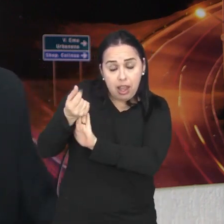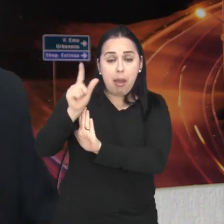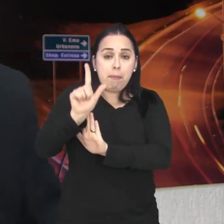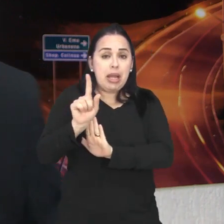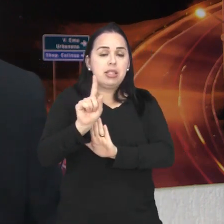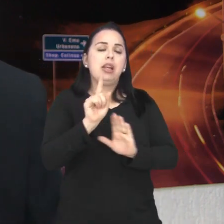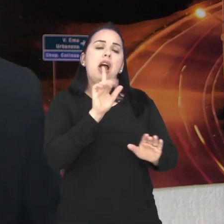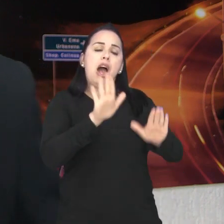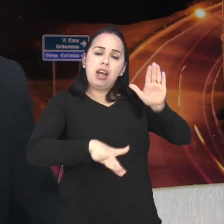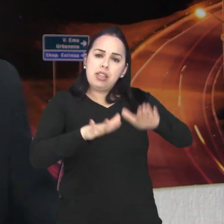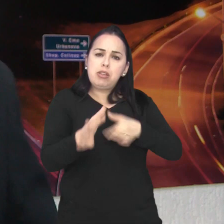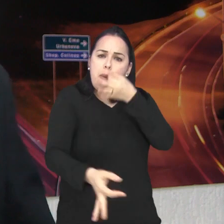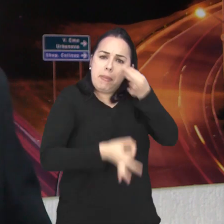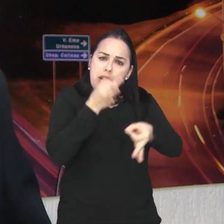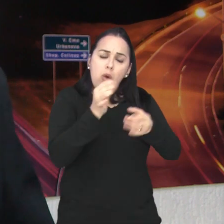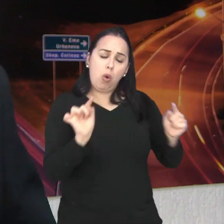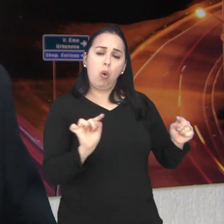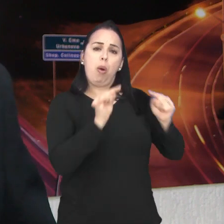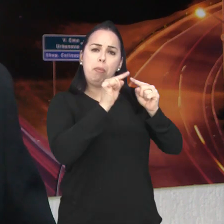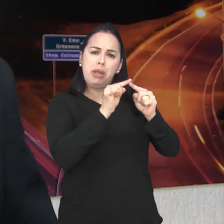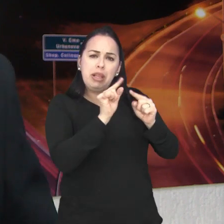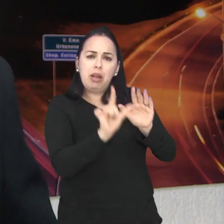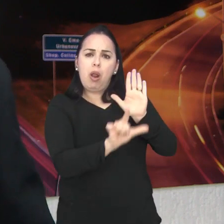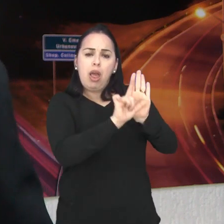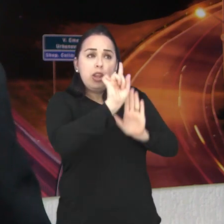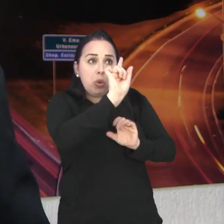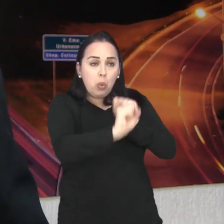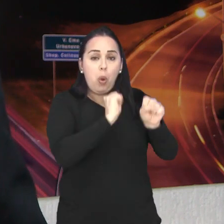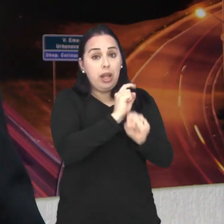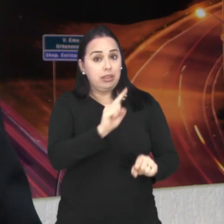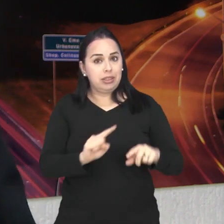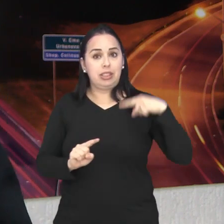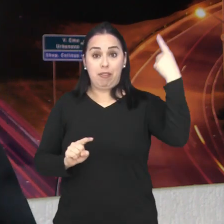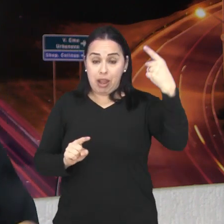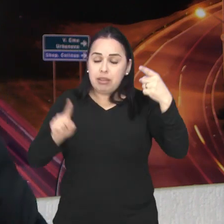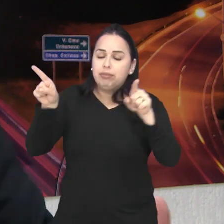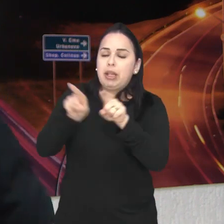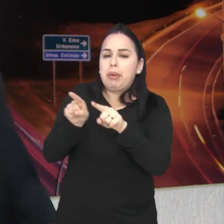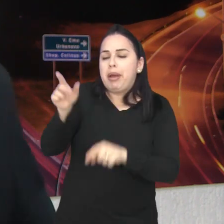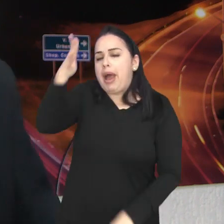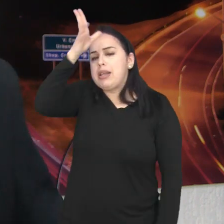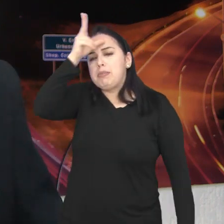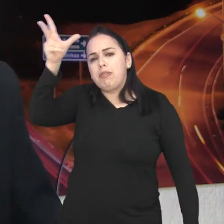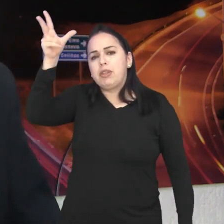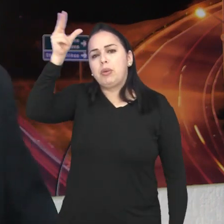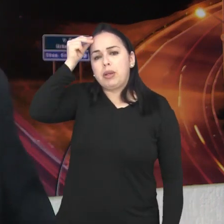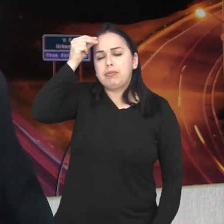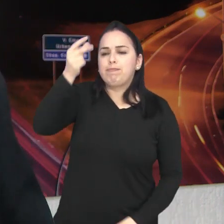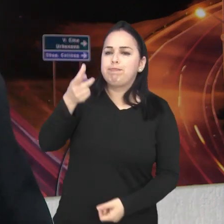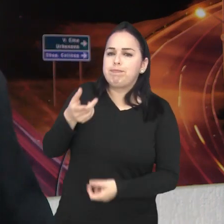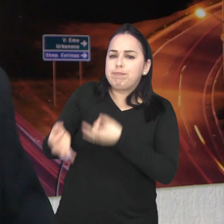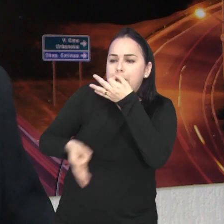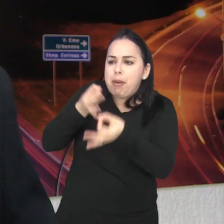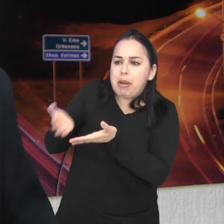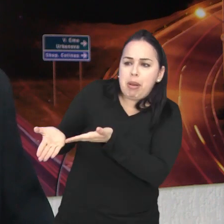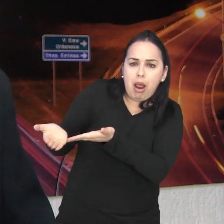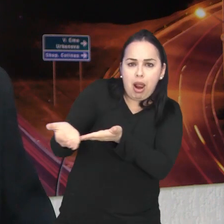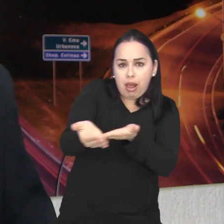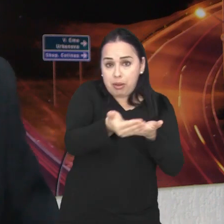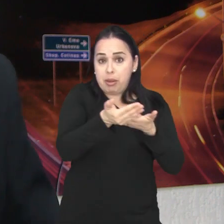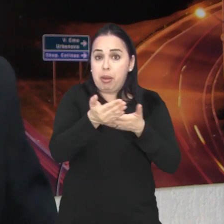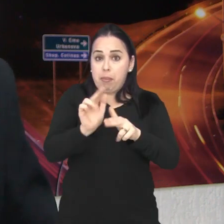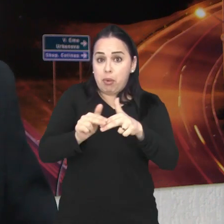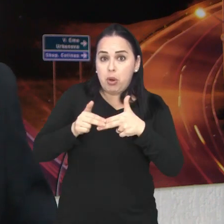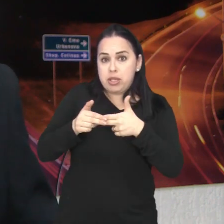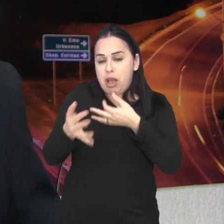anos e também direcionam a Prefeitura a ver uma tendência, né, de pedidos da população.